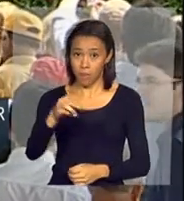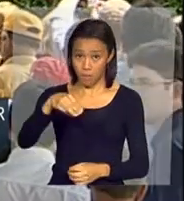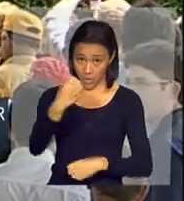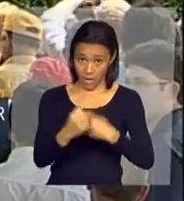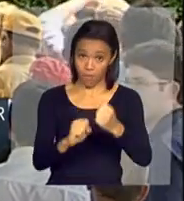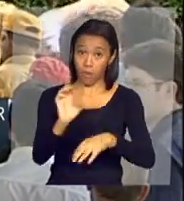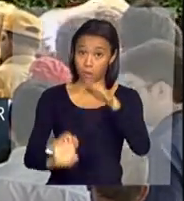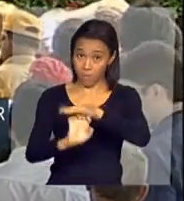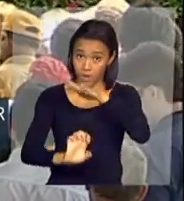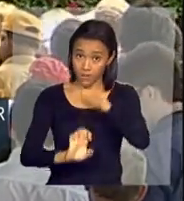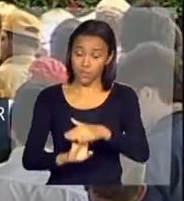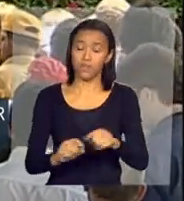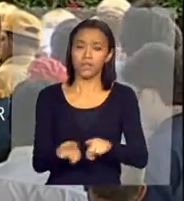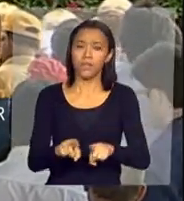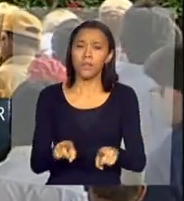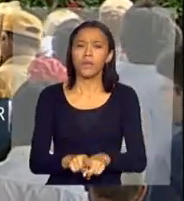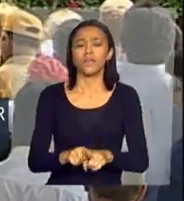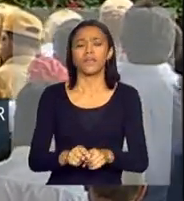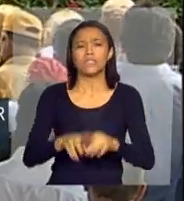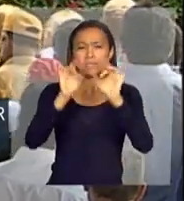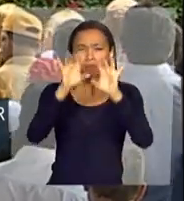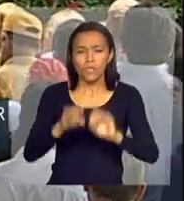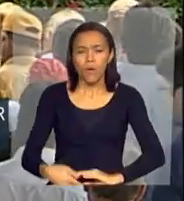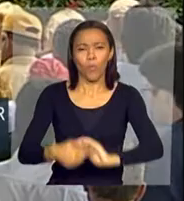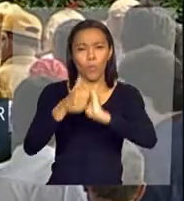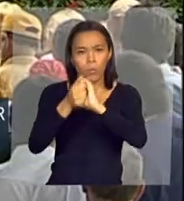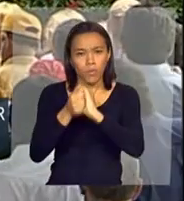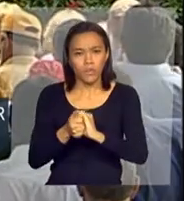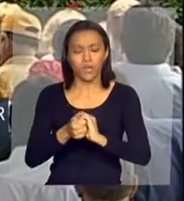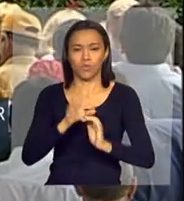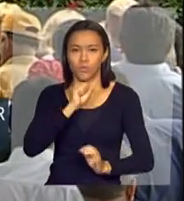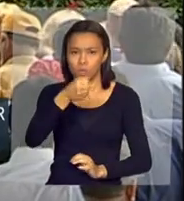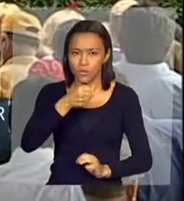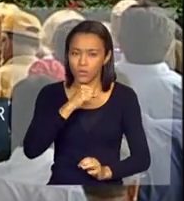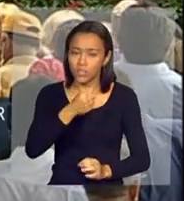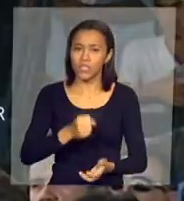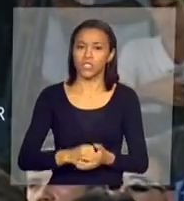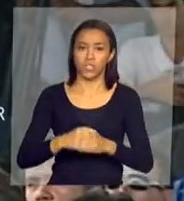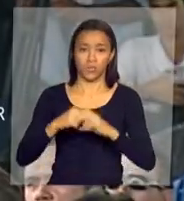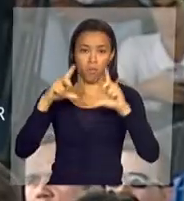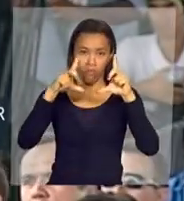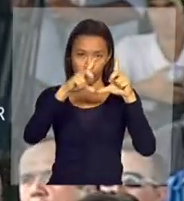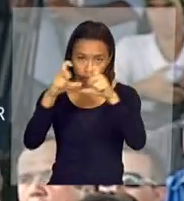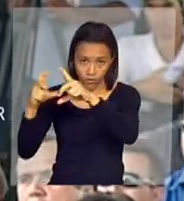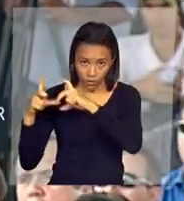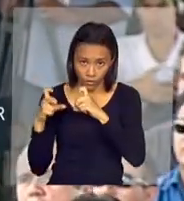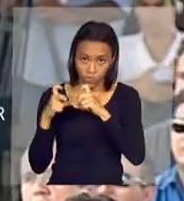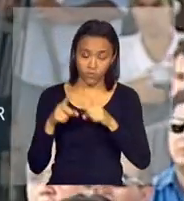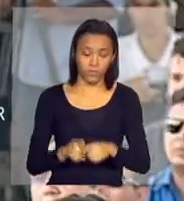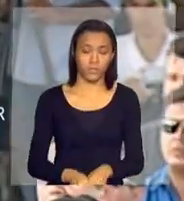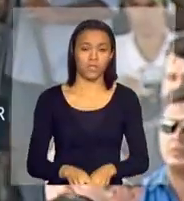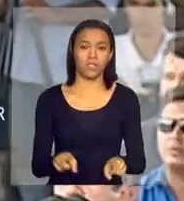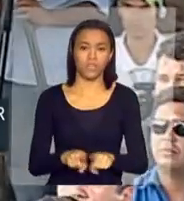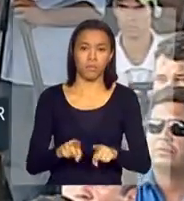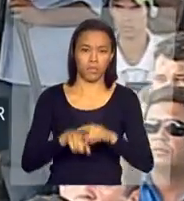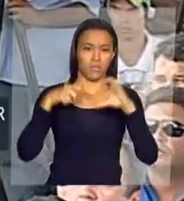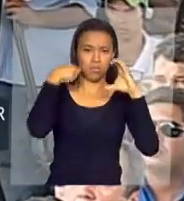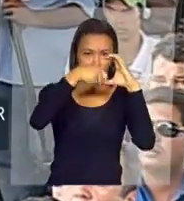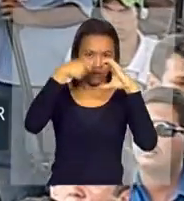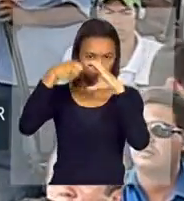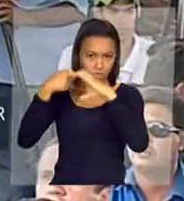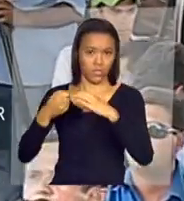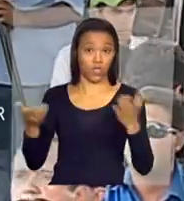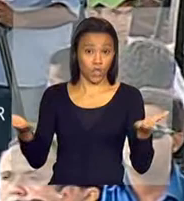especial aos senhores jornalistas, aos senhores fotógrafos e aos cinegrafistas